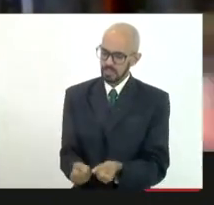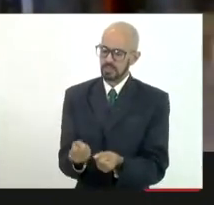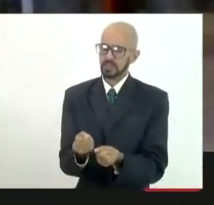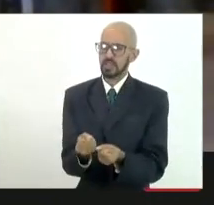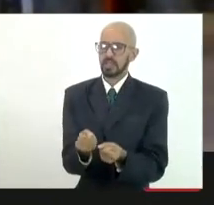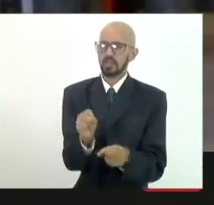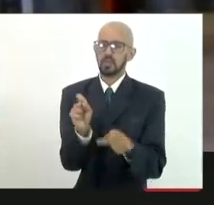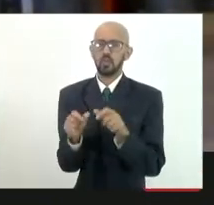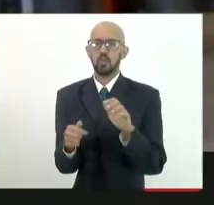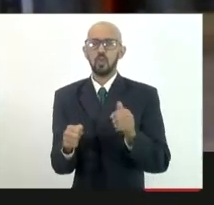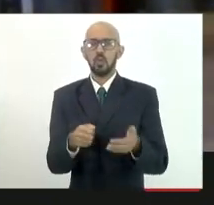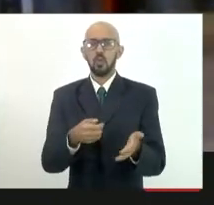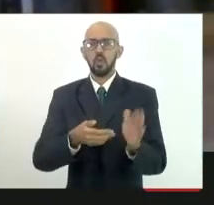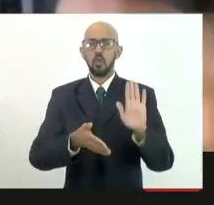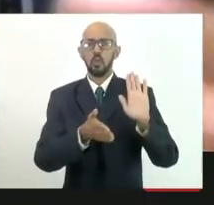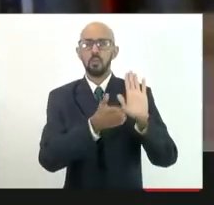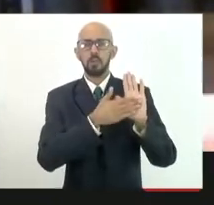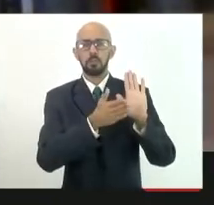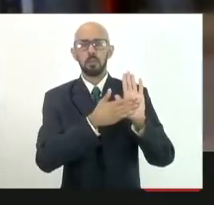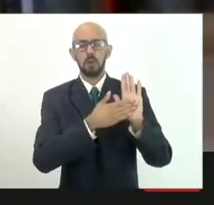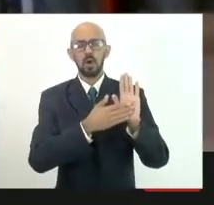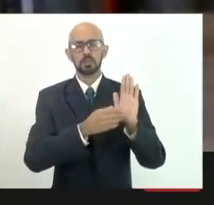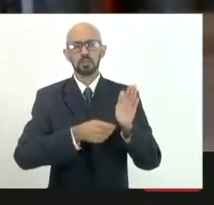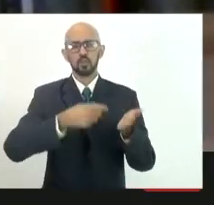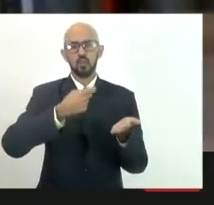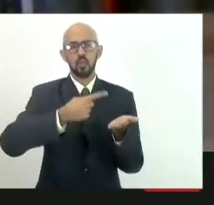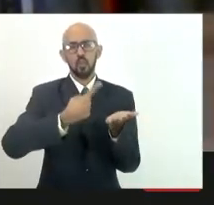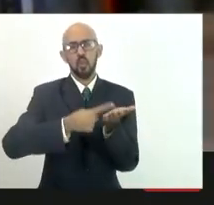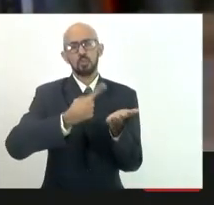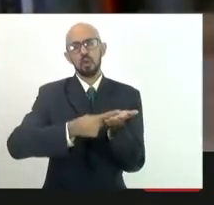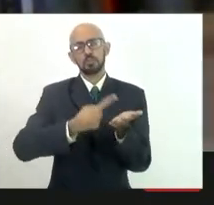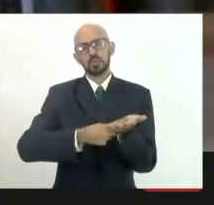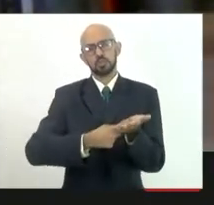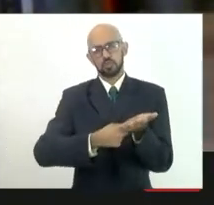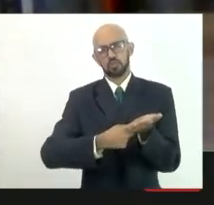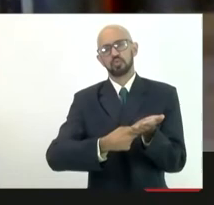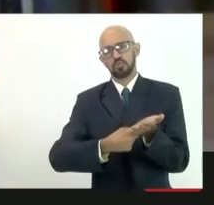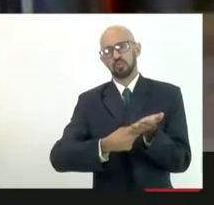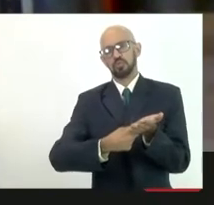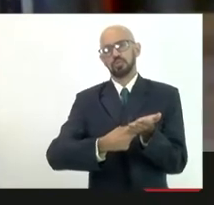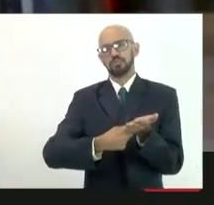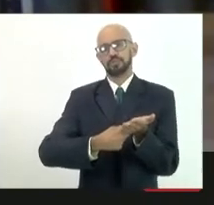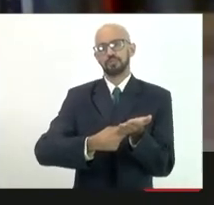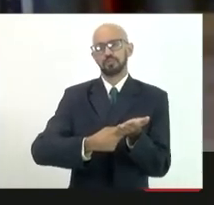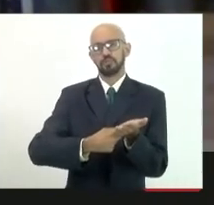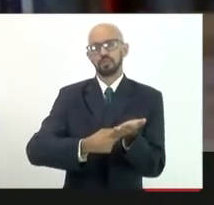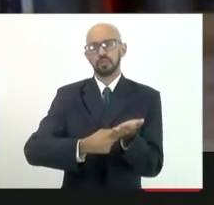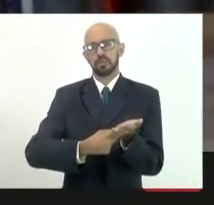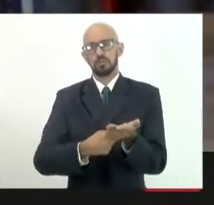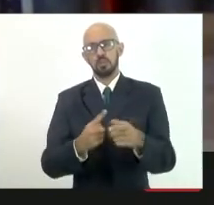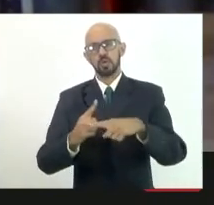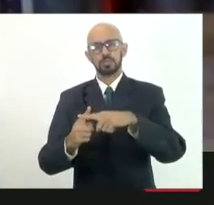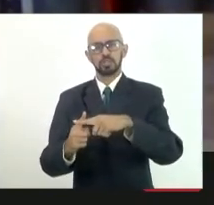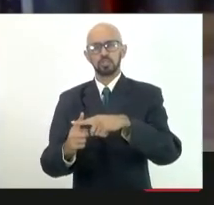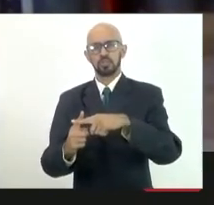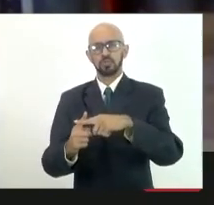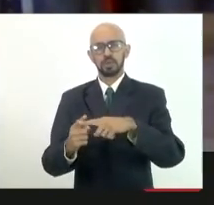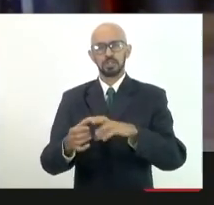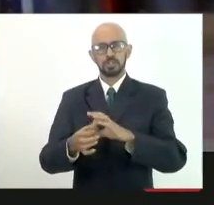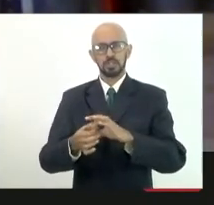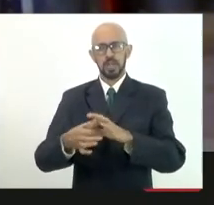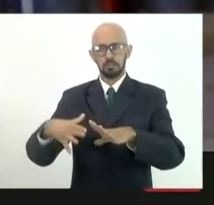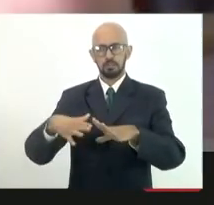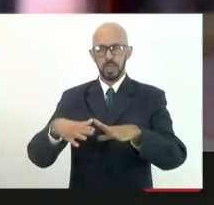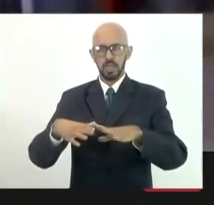de compromisso e selo positivo no sentido de ser aberto à liberdade, né,